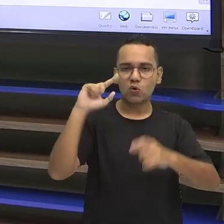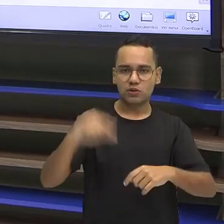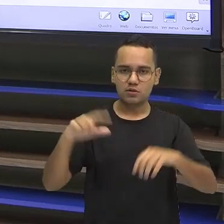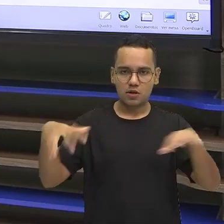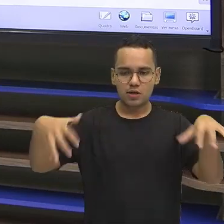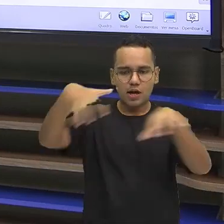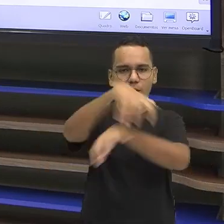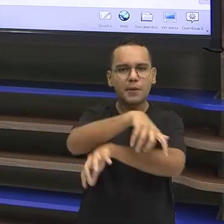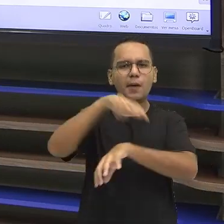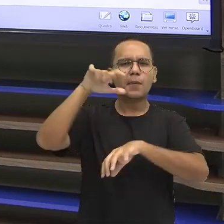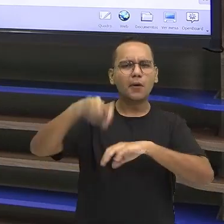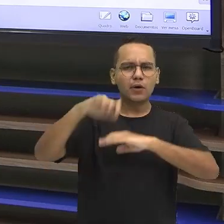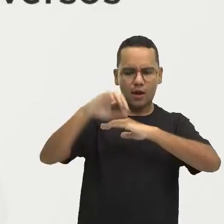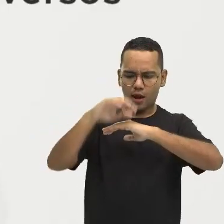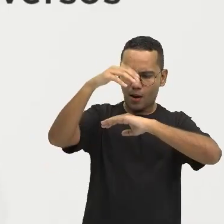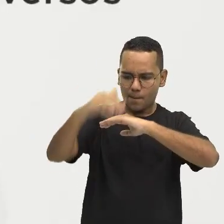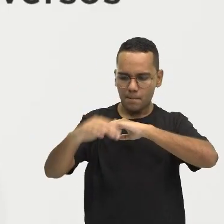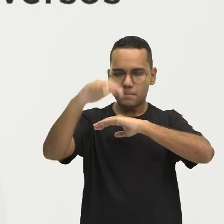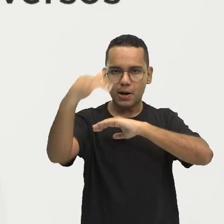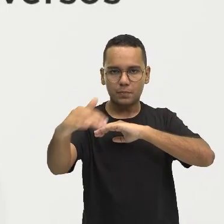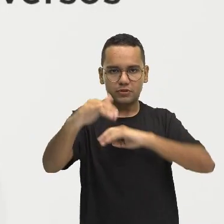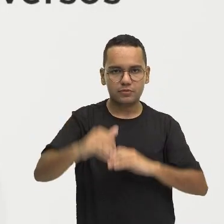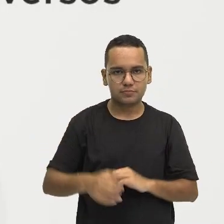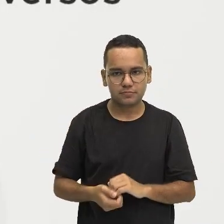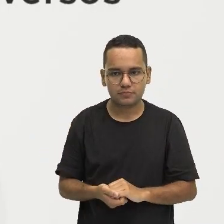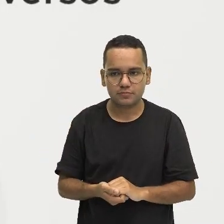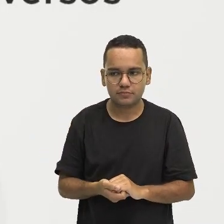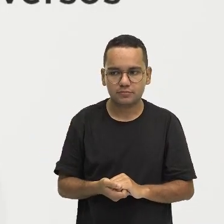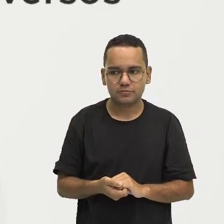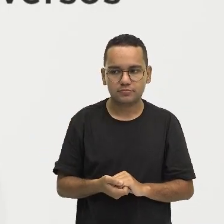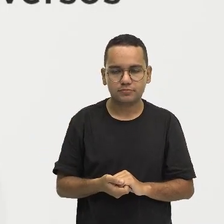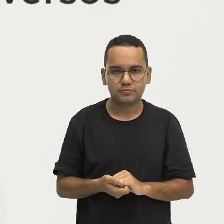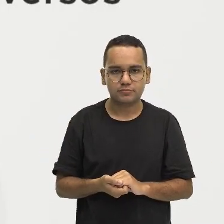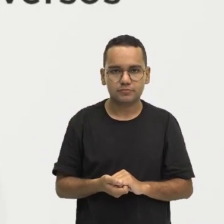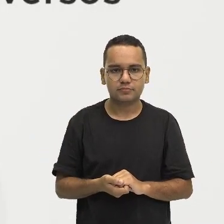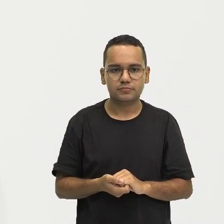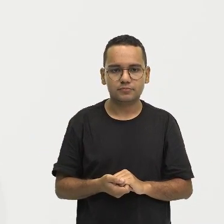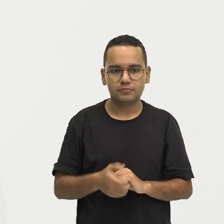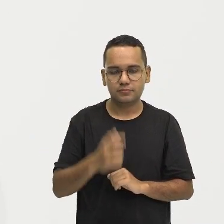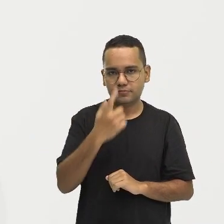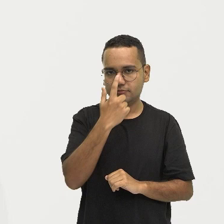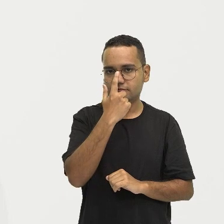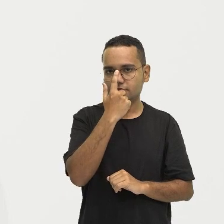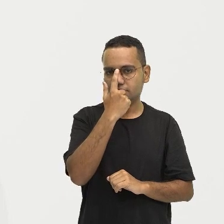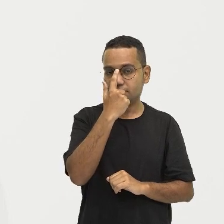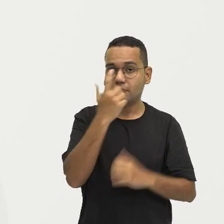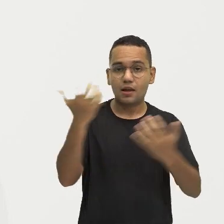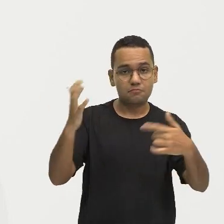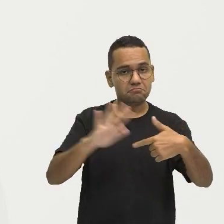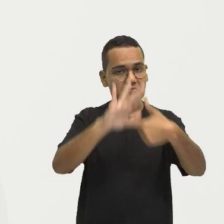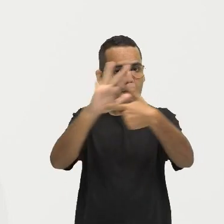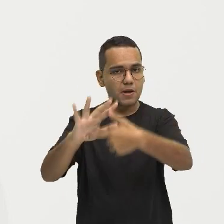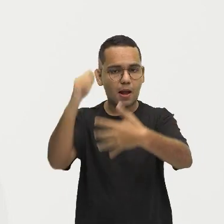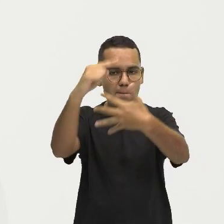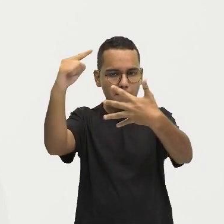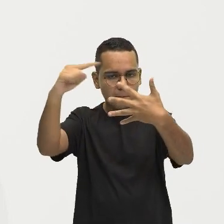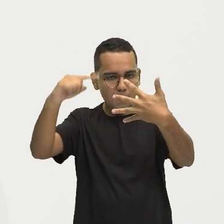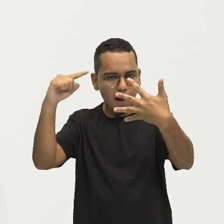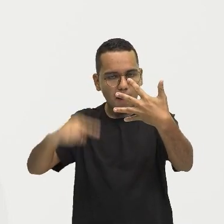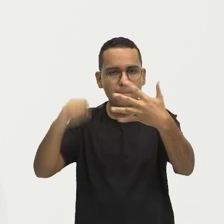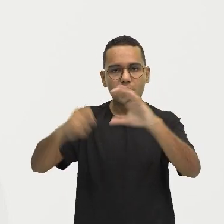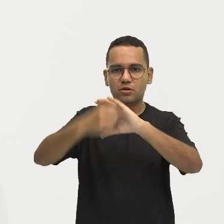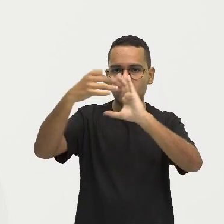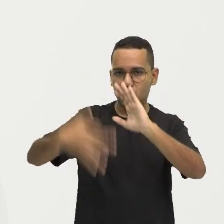é o Pampa, ou os Pampas. Então, a gente vai observar algumas características desse bioma. Então,